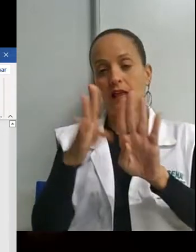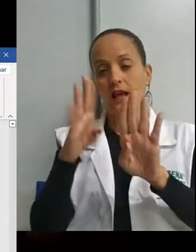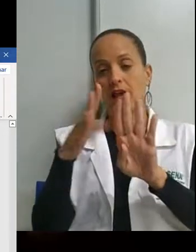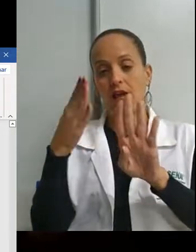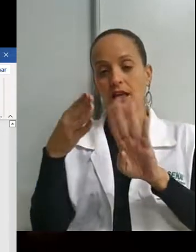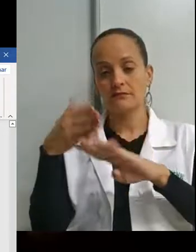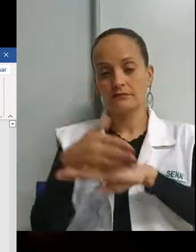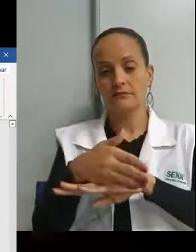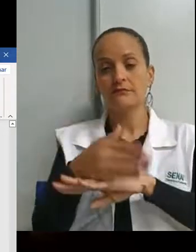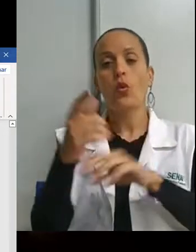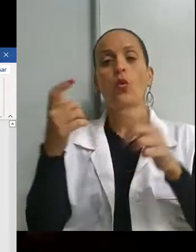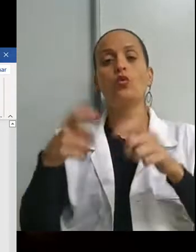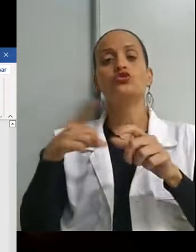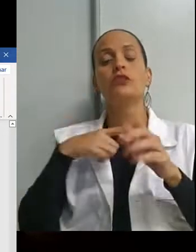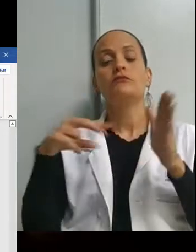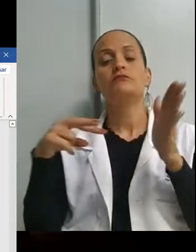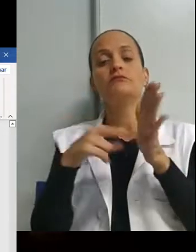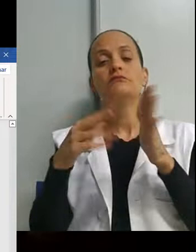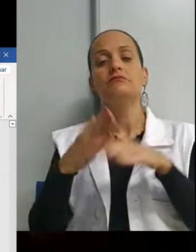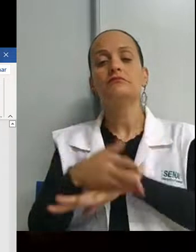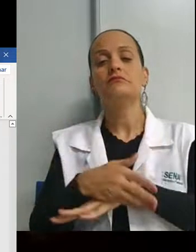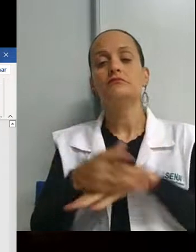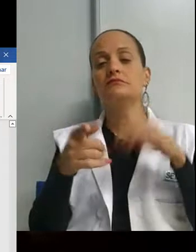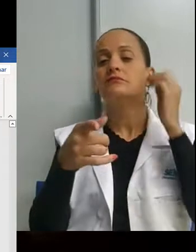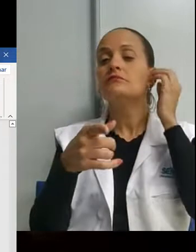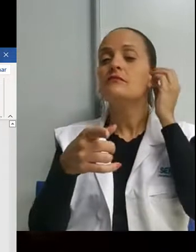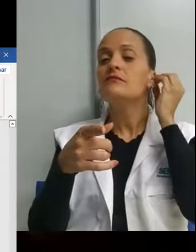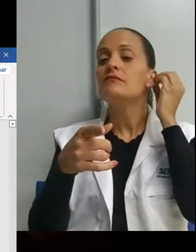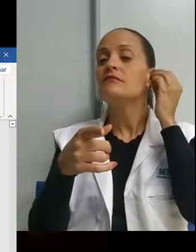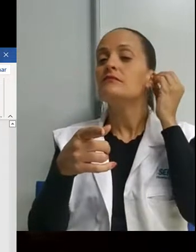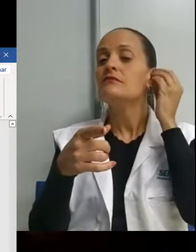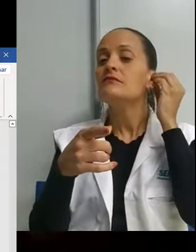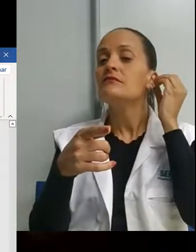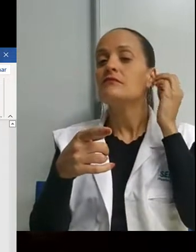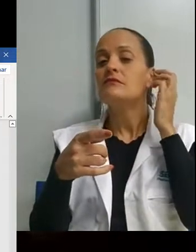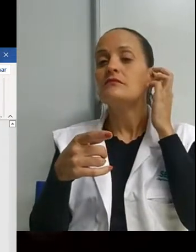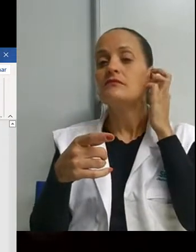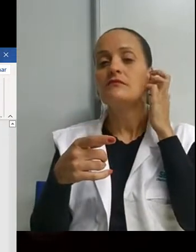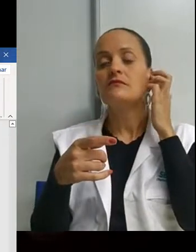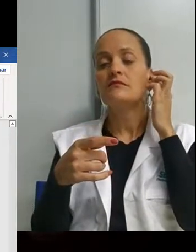está a entrada de energia da casa? Tá aqui, não tá? No medidor?